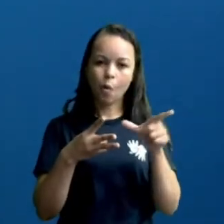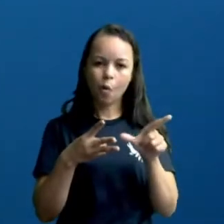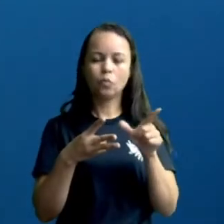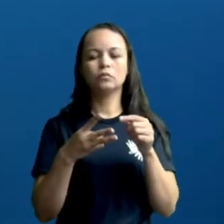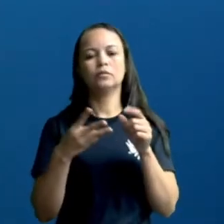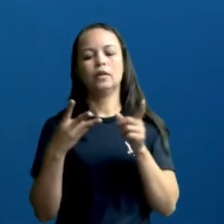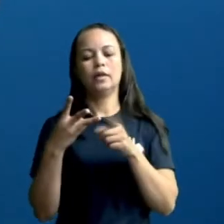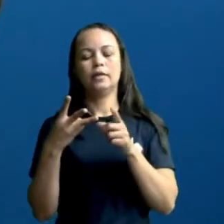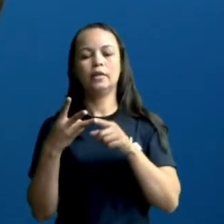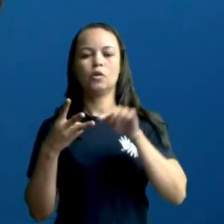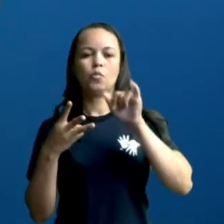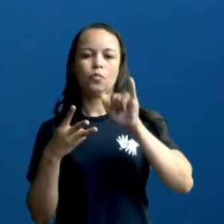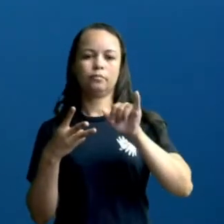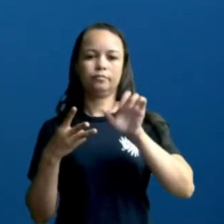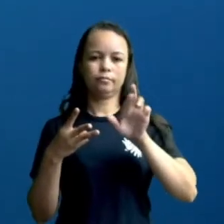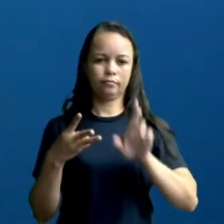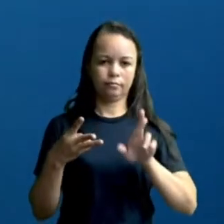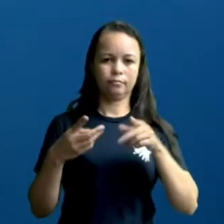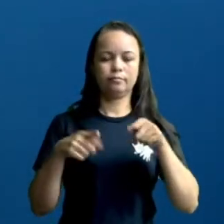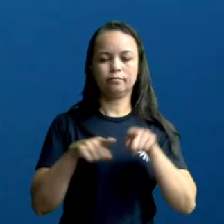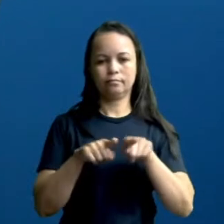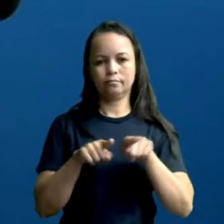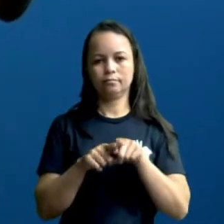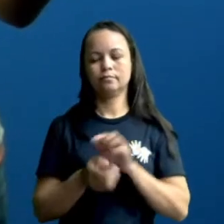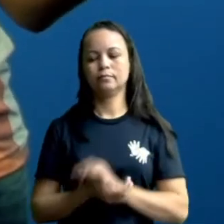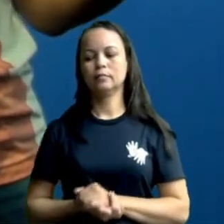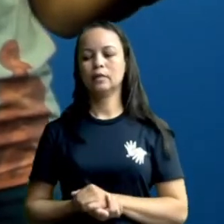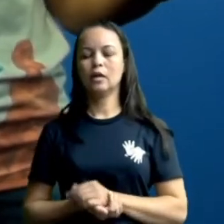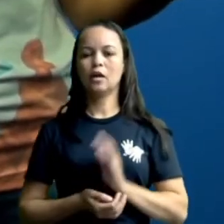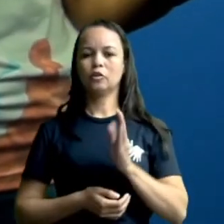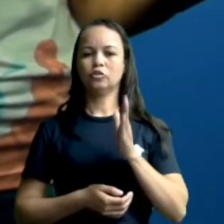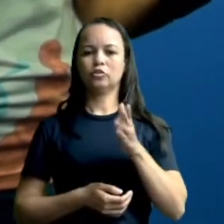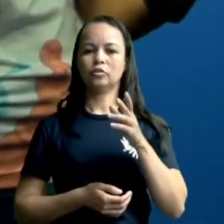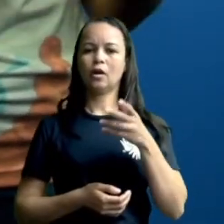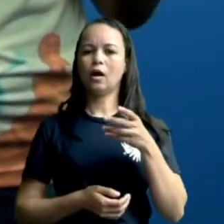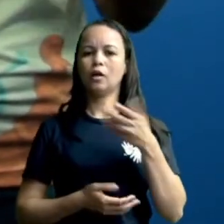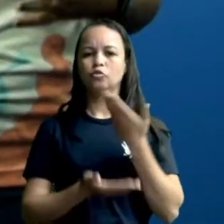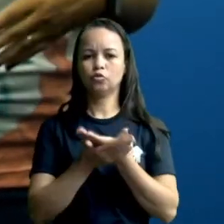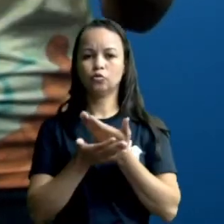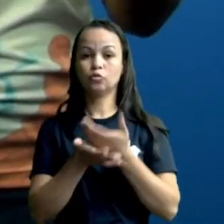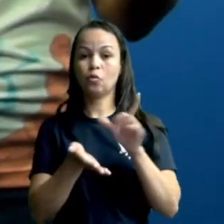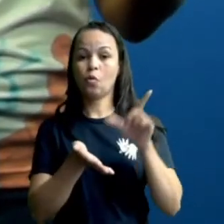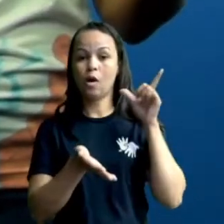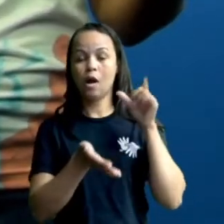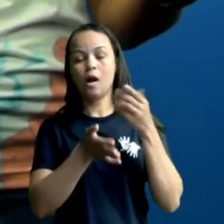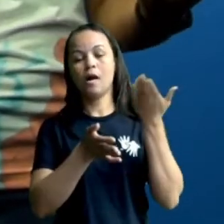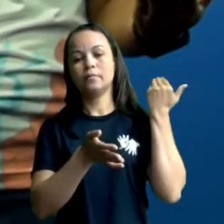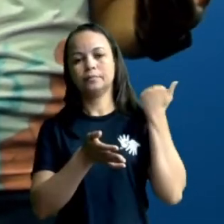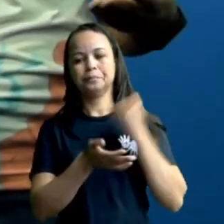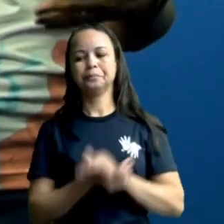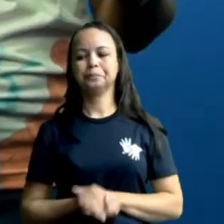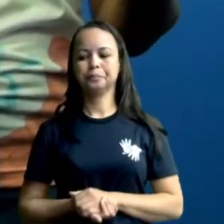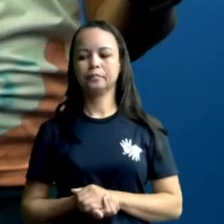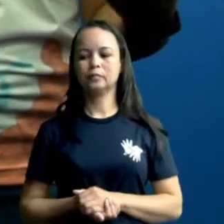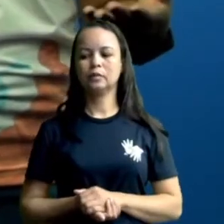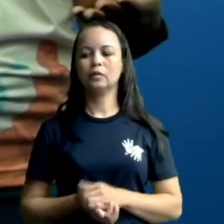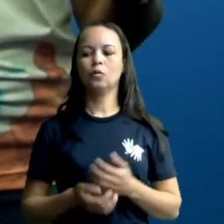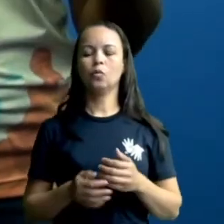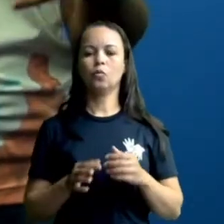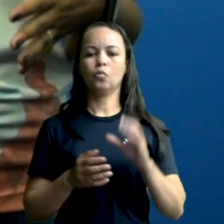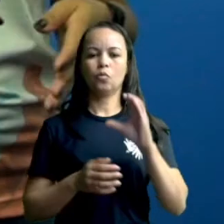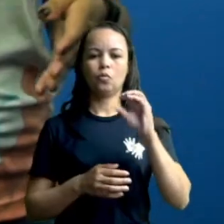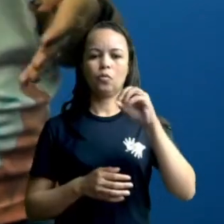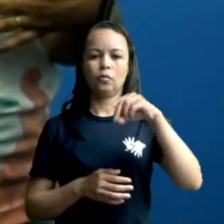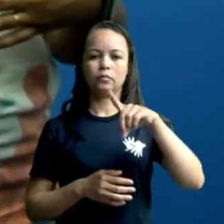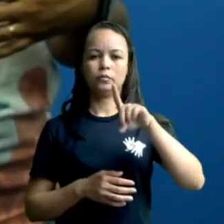outra terminação. E os de IR também. A gente já viu isso anteriormente. No condicional simples é mais